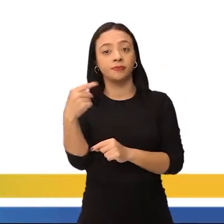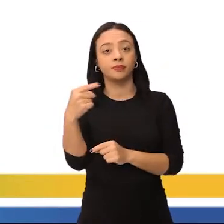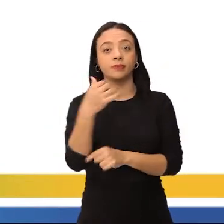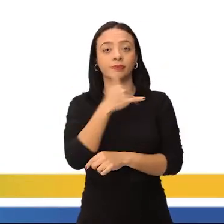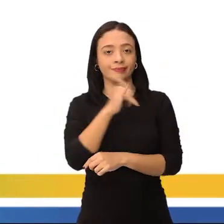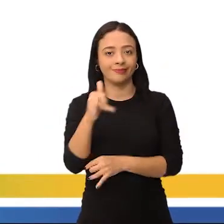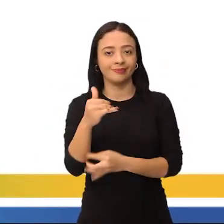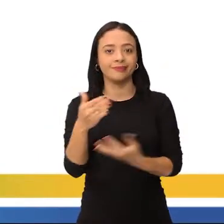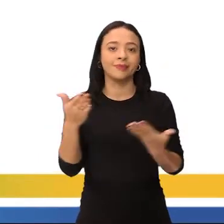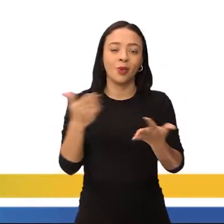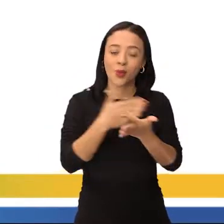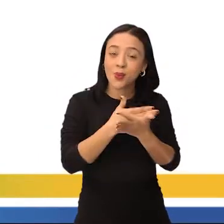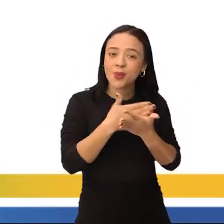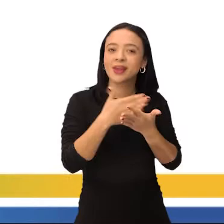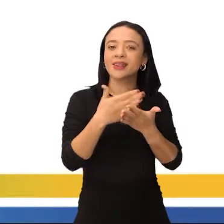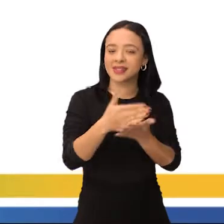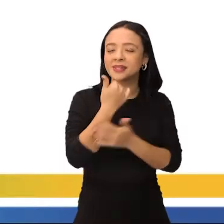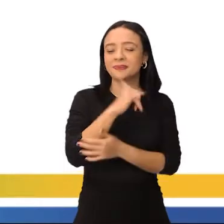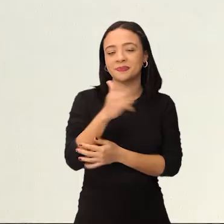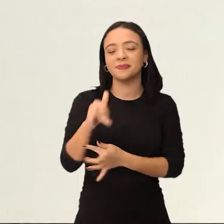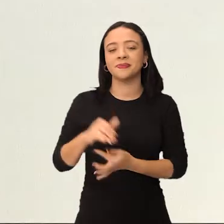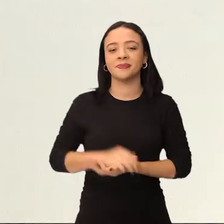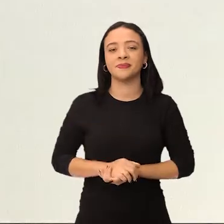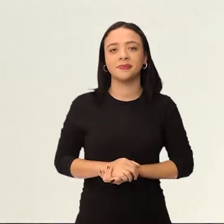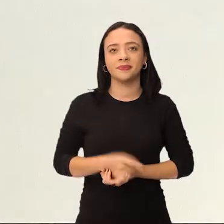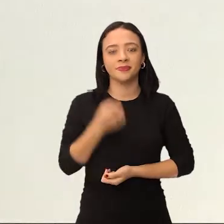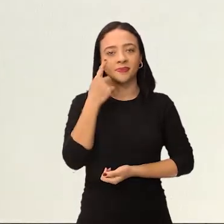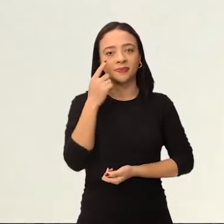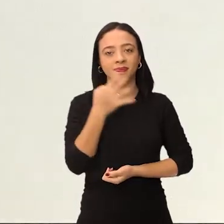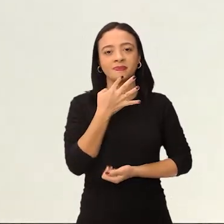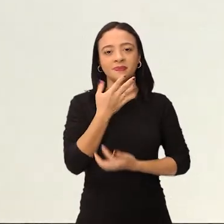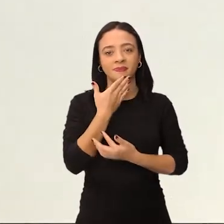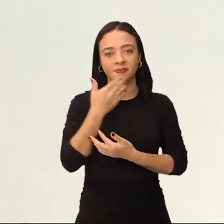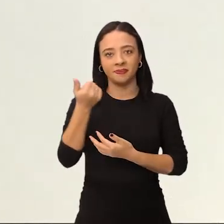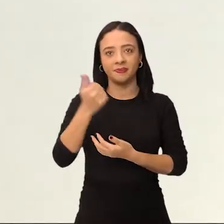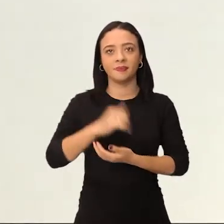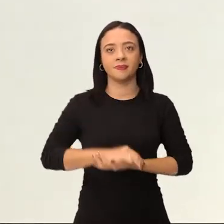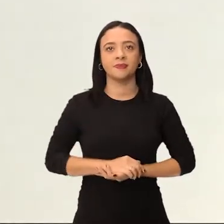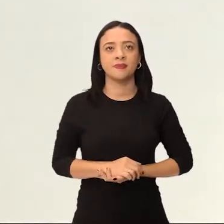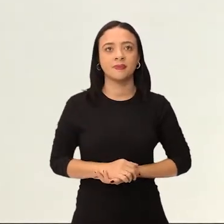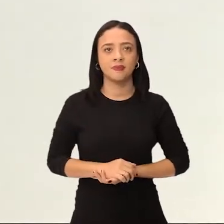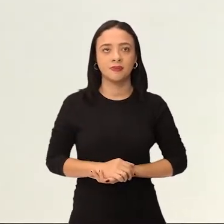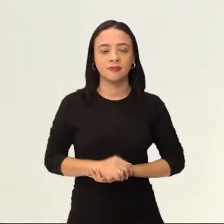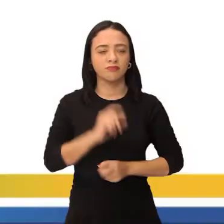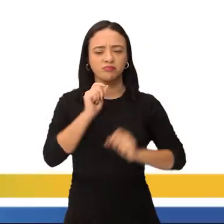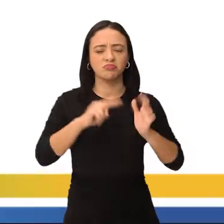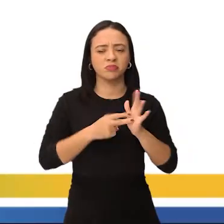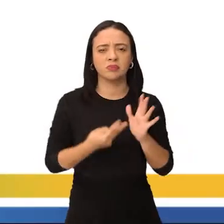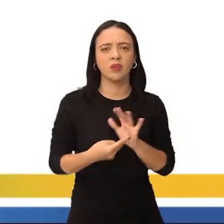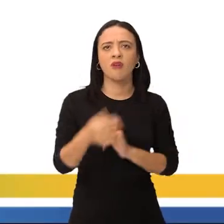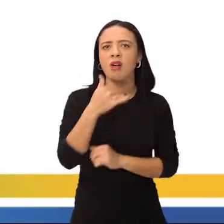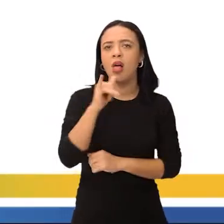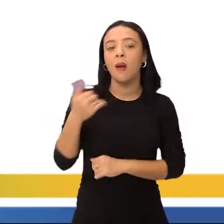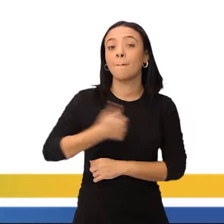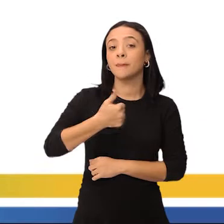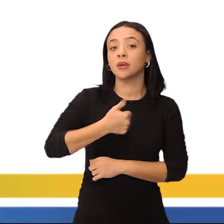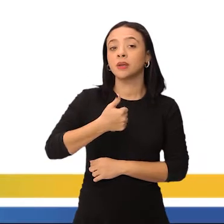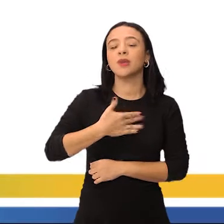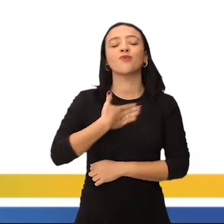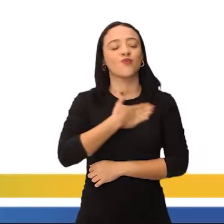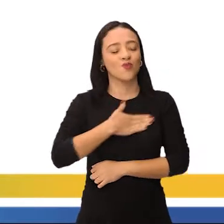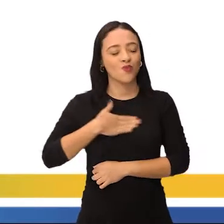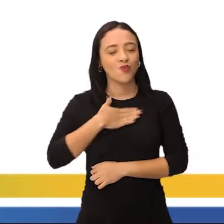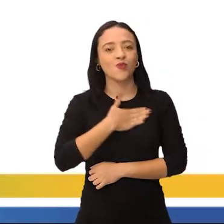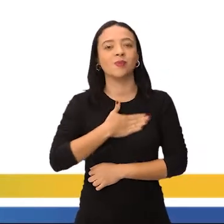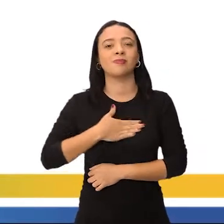vai ser a introdução de eletricidade e vamos ver aqui e o que que é eletricidade Primeiro só eu